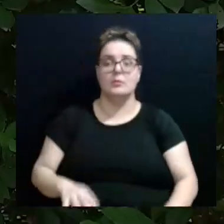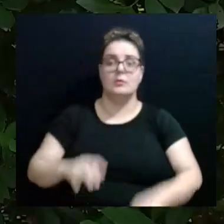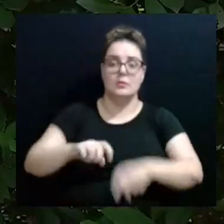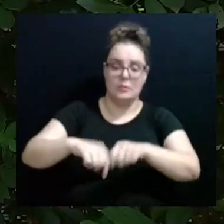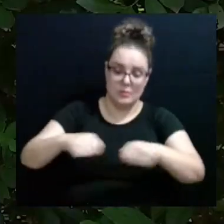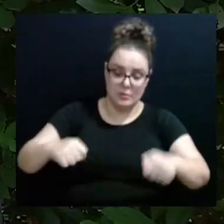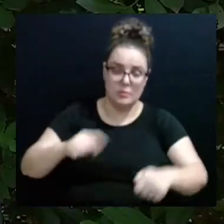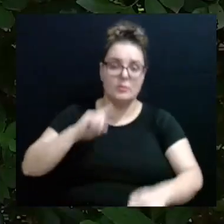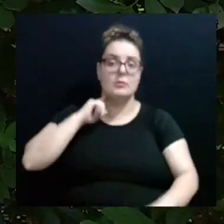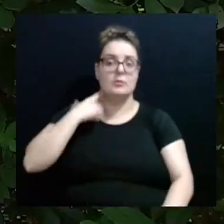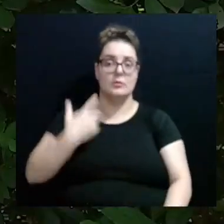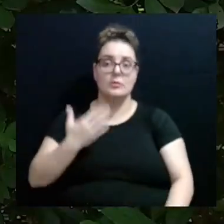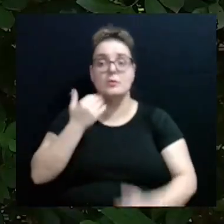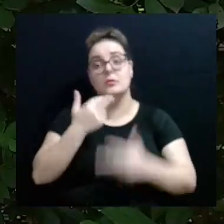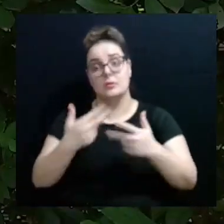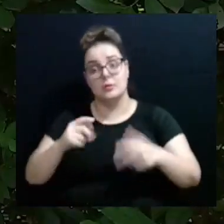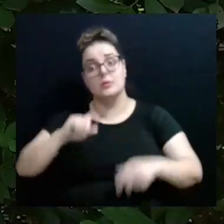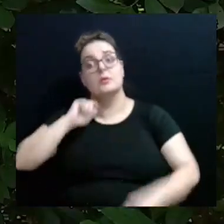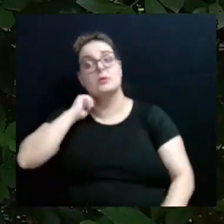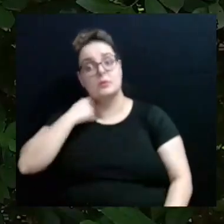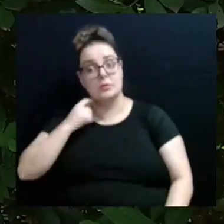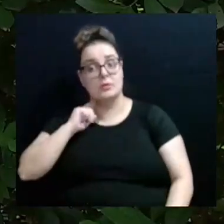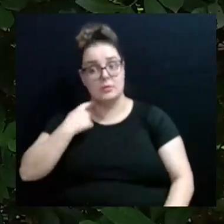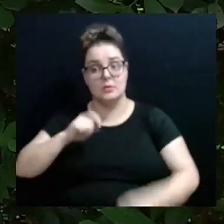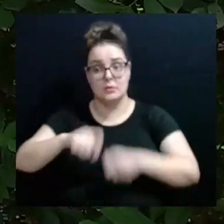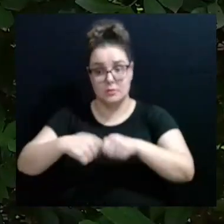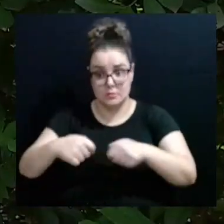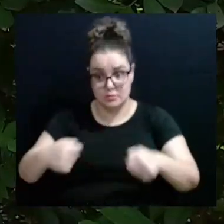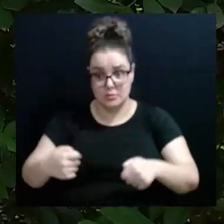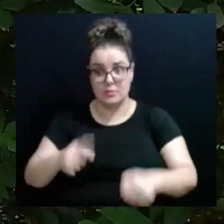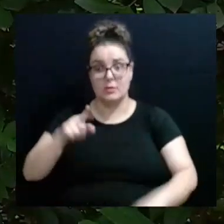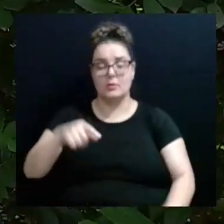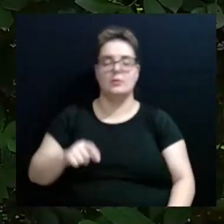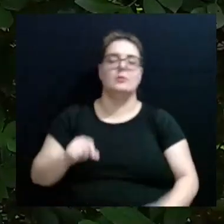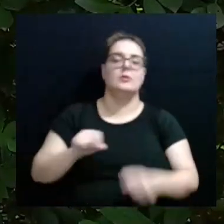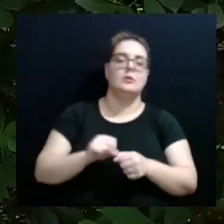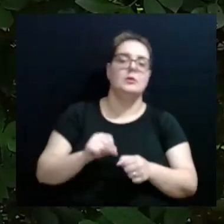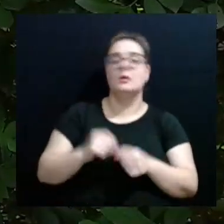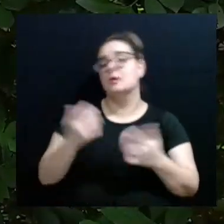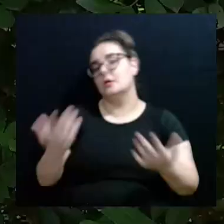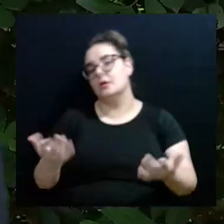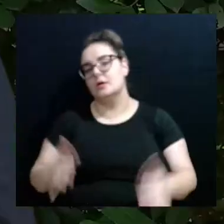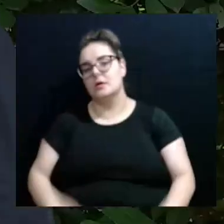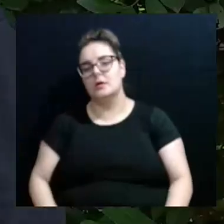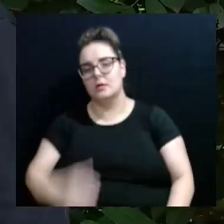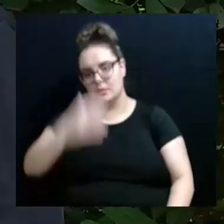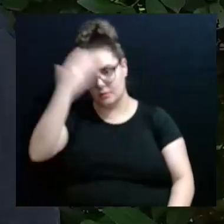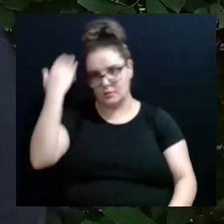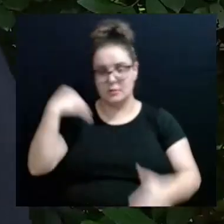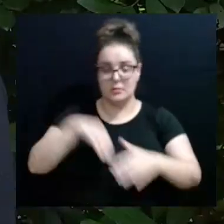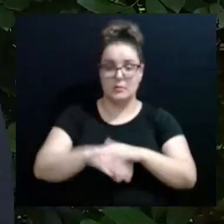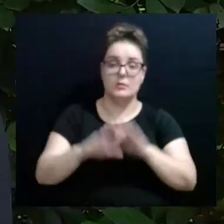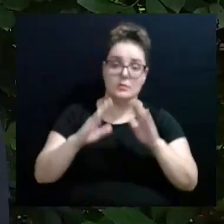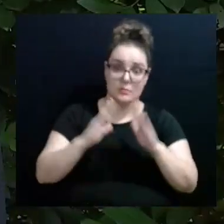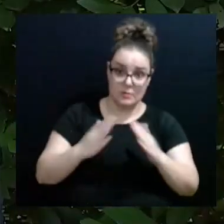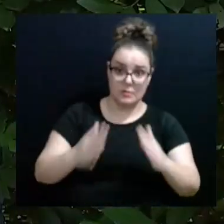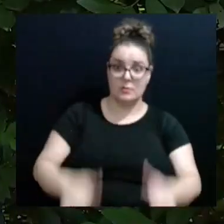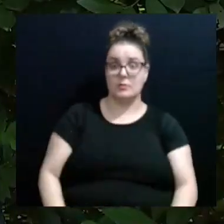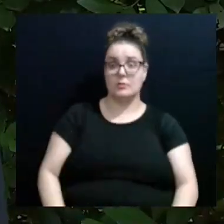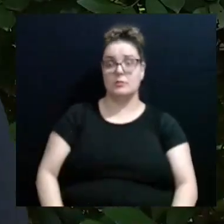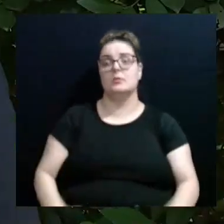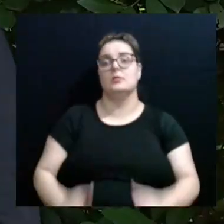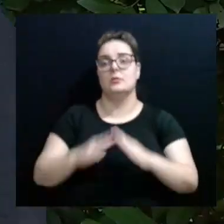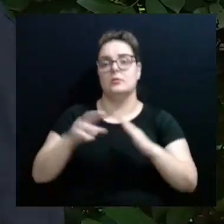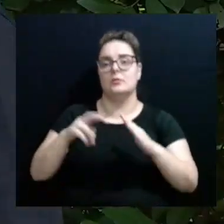alimento e lixo, né? Então é isso que você tem que fazer. Agora, às vezes um saruê entrou dentro da minha casa ou está no meu forro. Eles são nômades